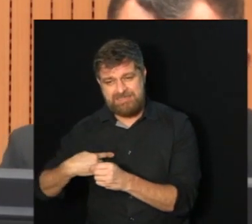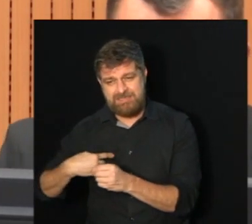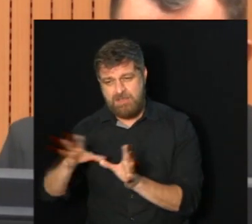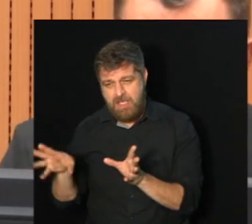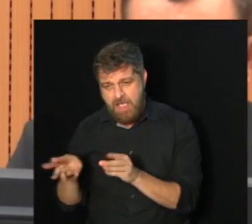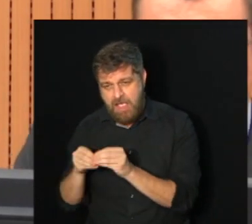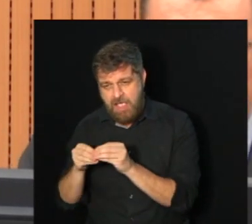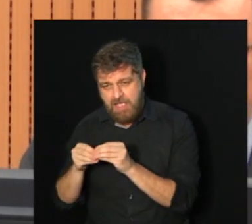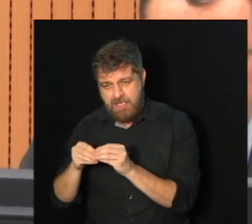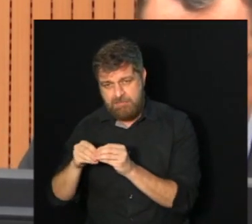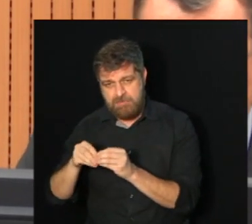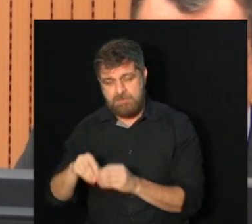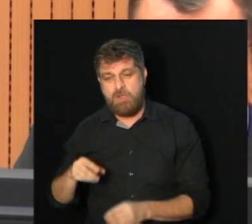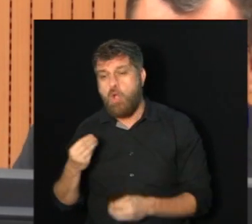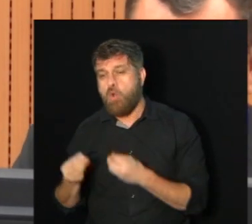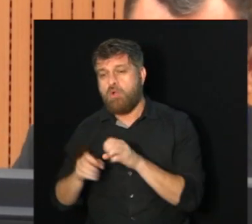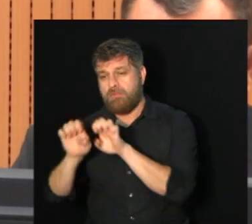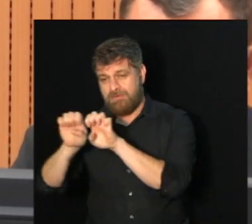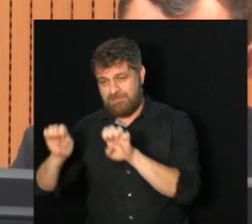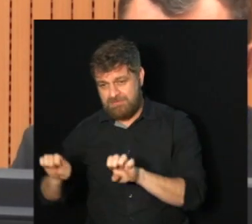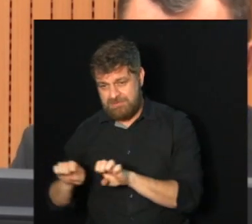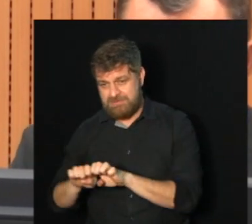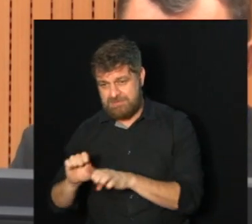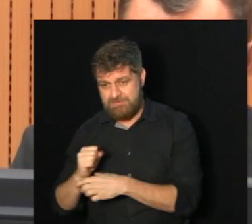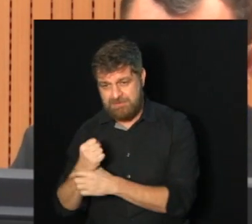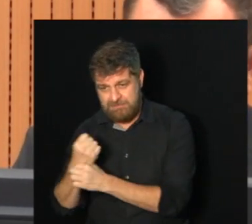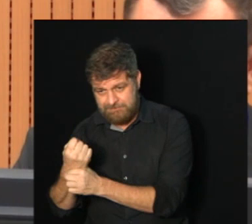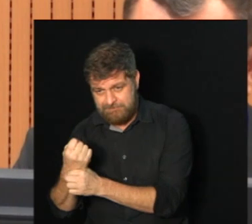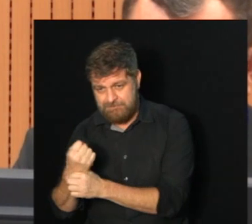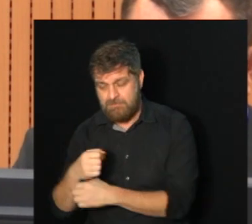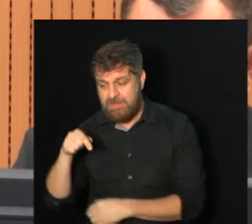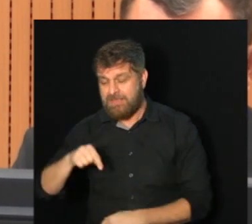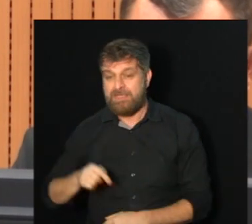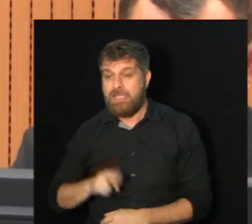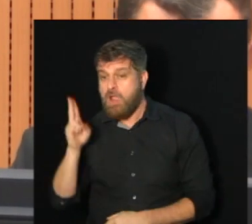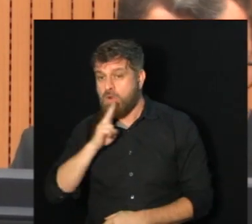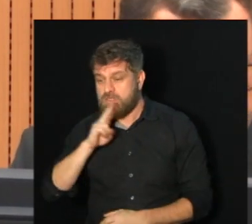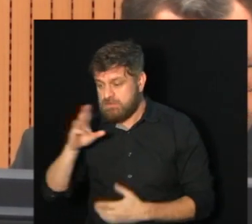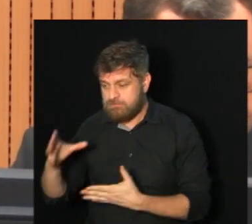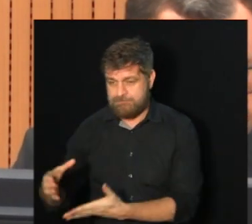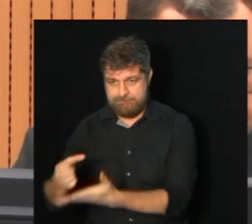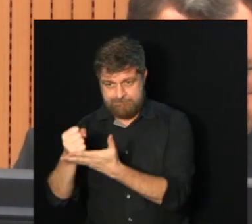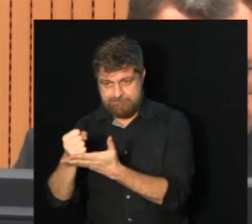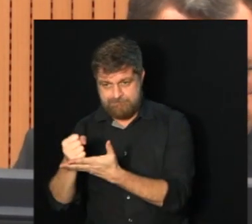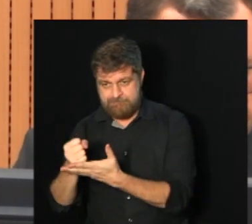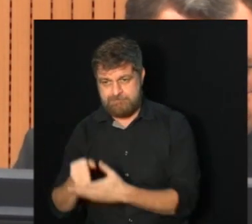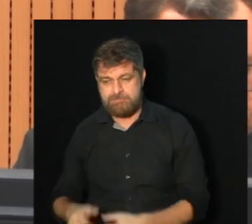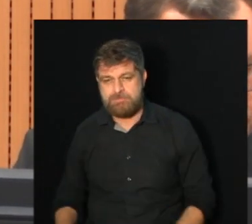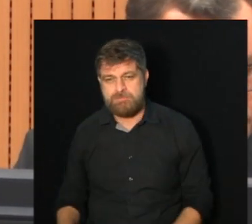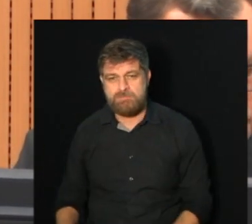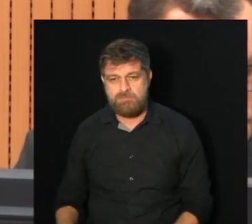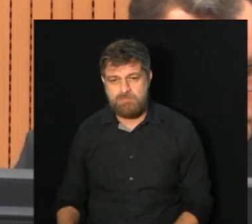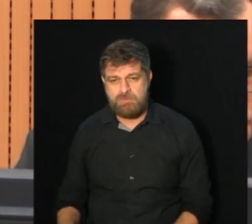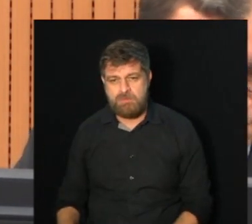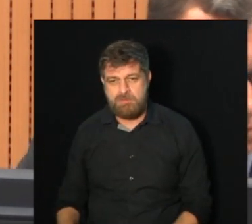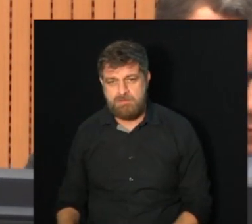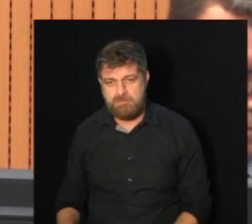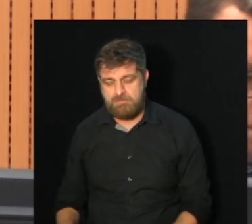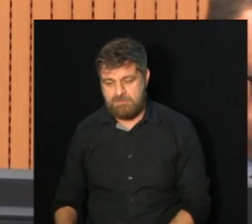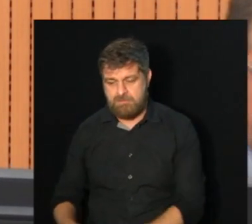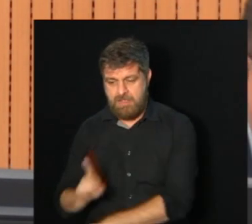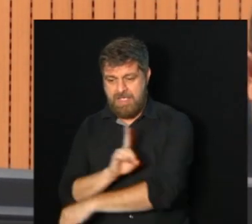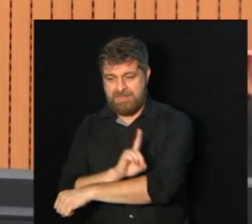aqui de como funciona o sistema, a coordenação de emergências aqui, junto com a Defesa